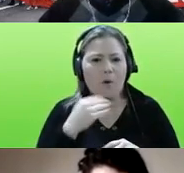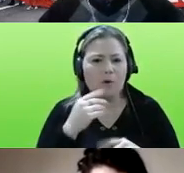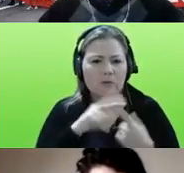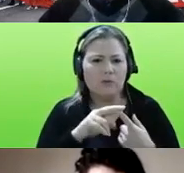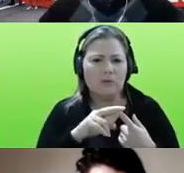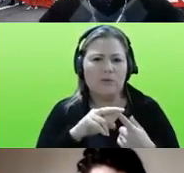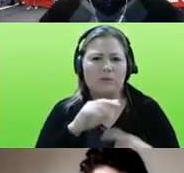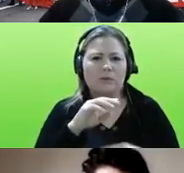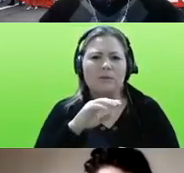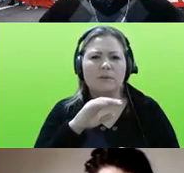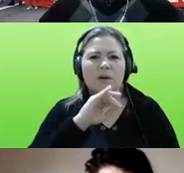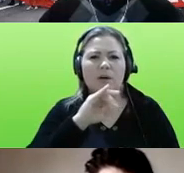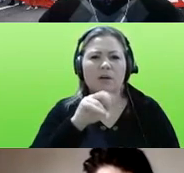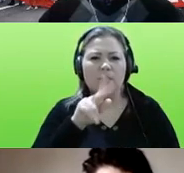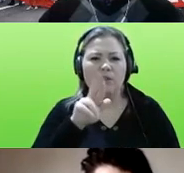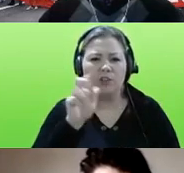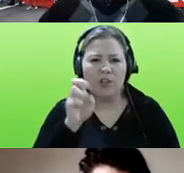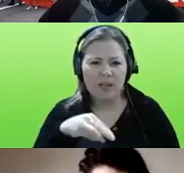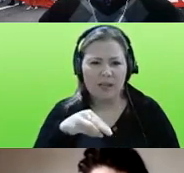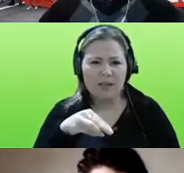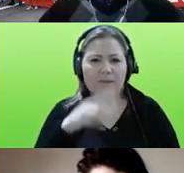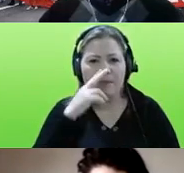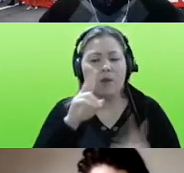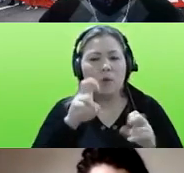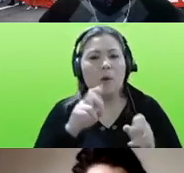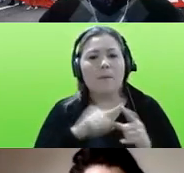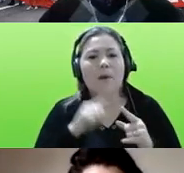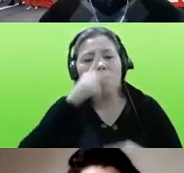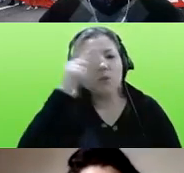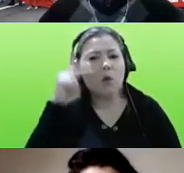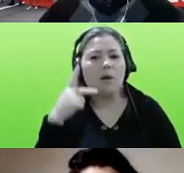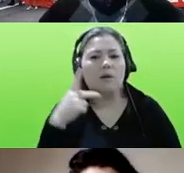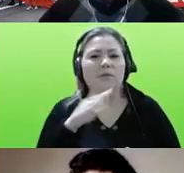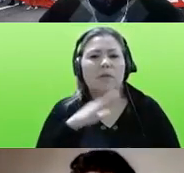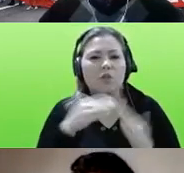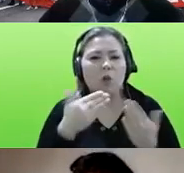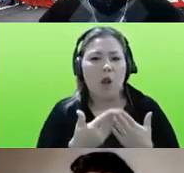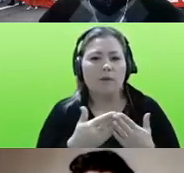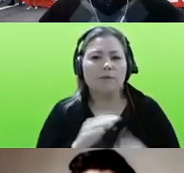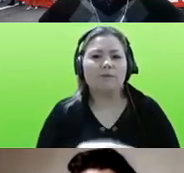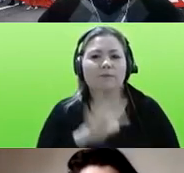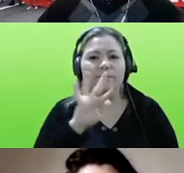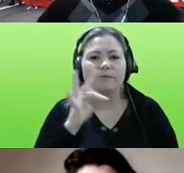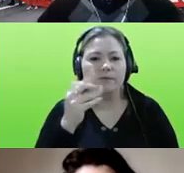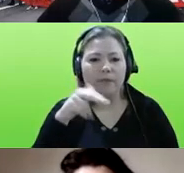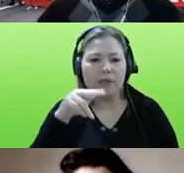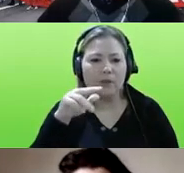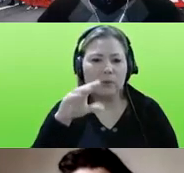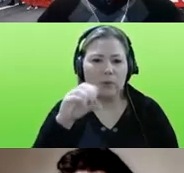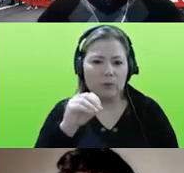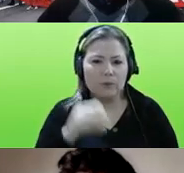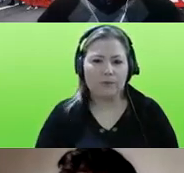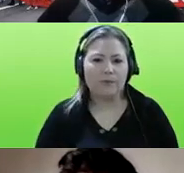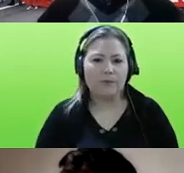primeiros textos seminais sobre a história da escola de Frankfurt, né? E